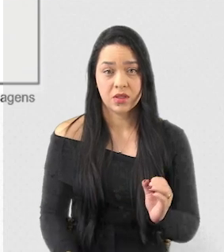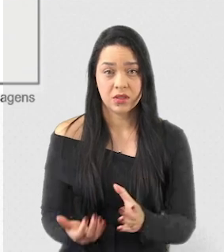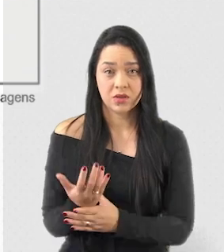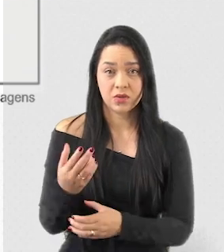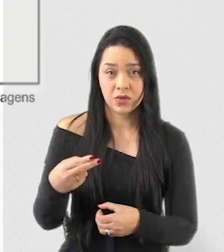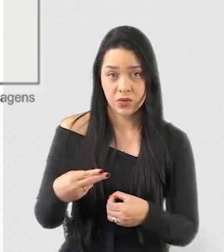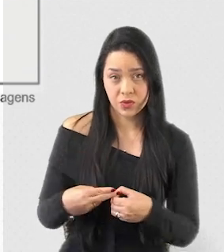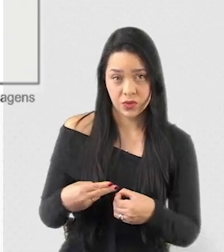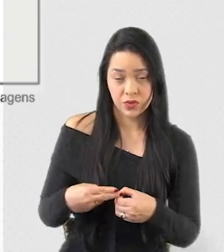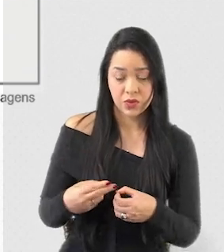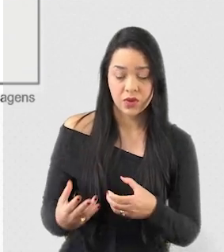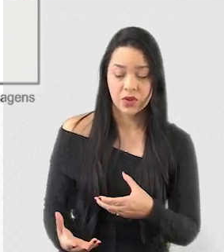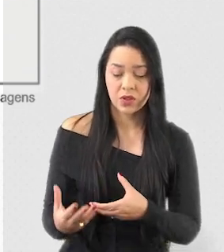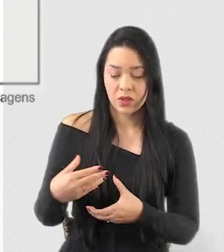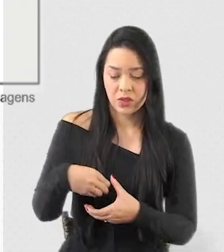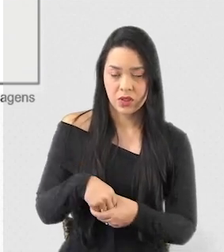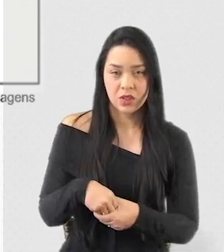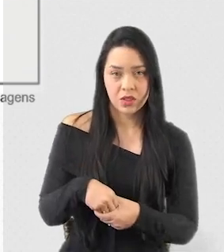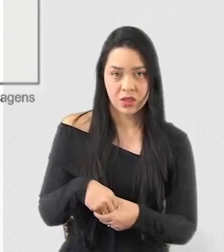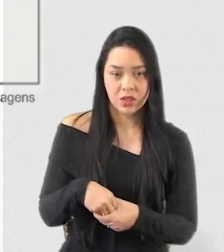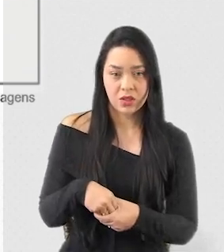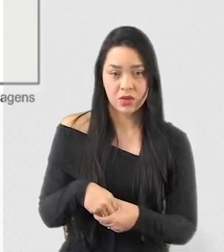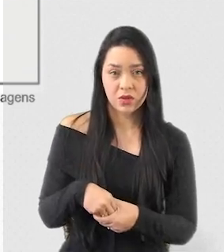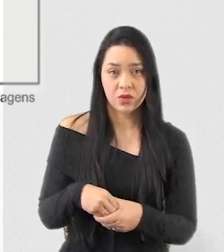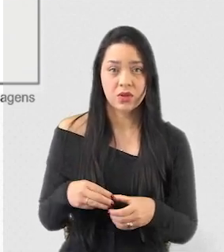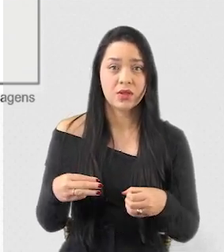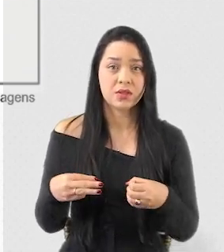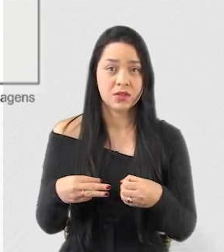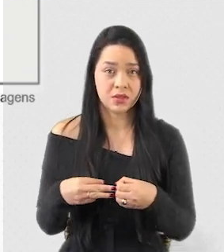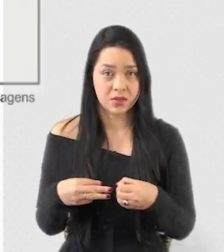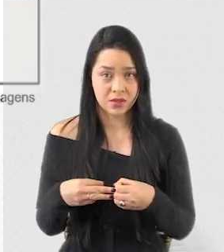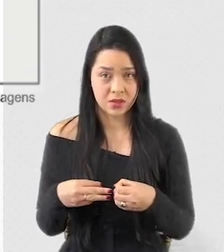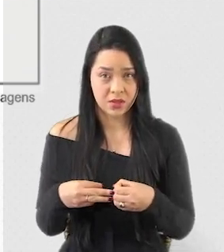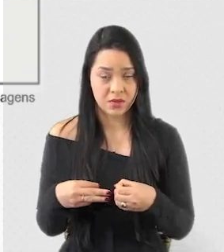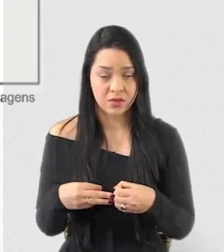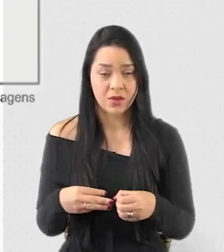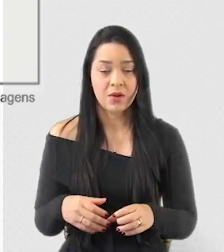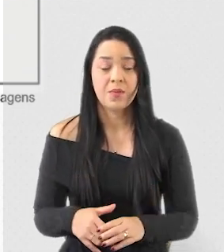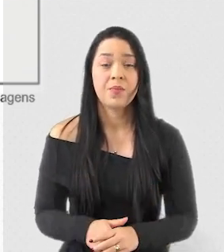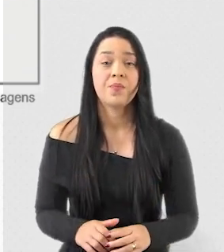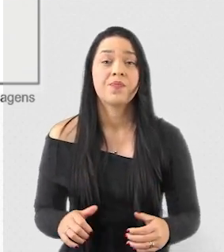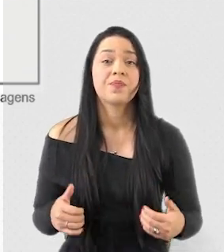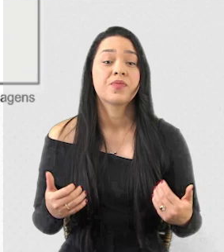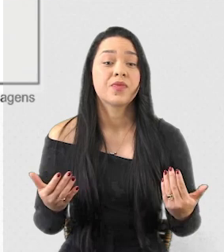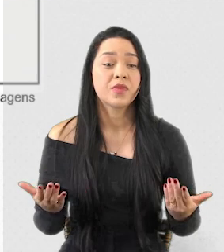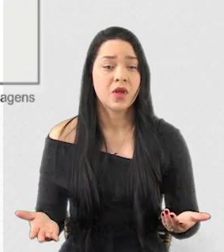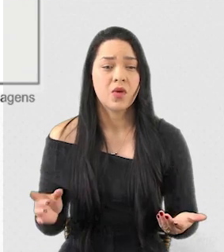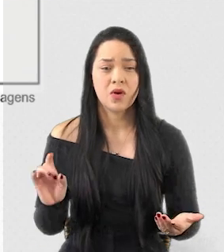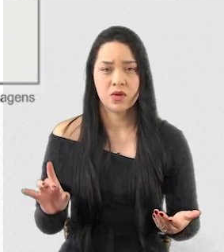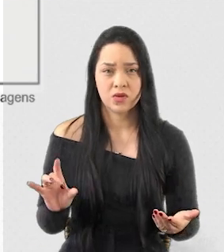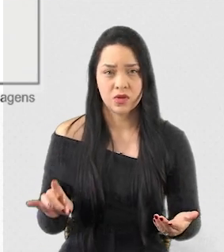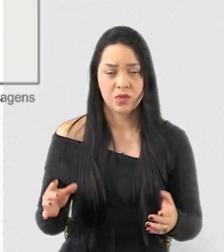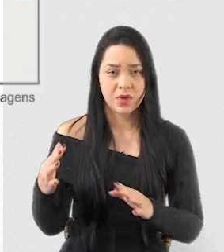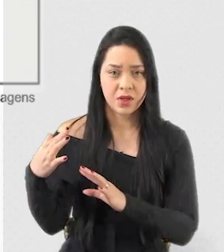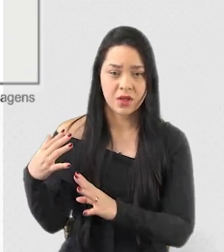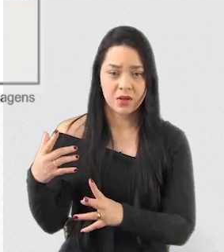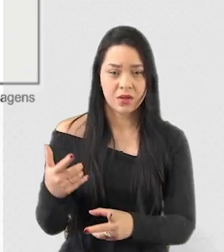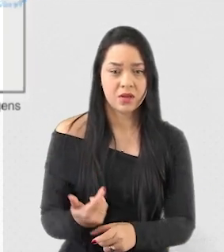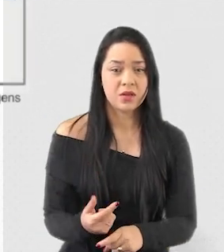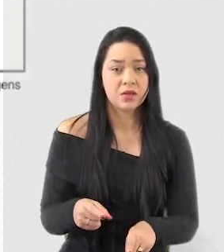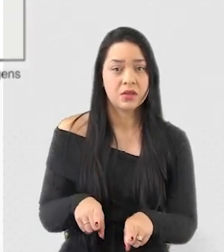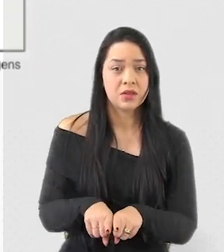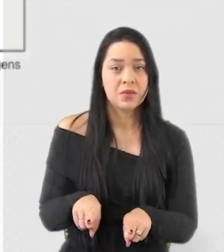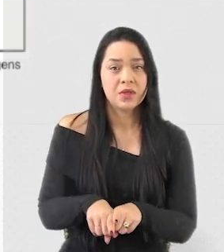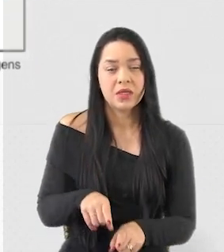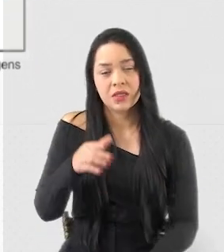núcleo dentro da nossa célula, né, pessoal? Então, é só para a gente recapitular e